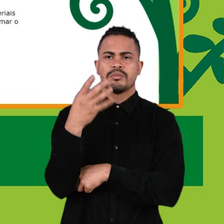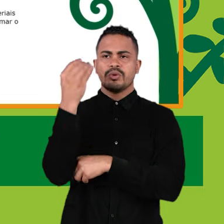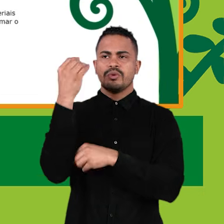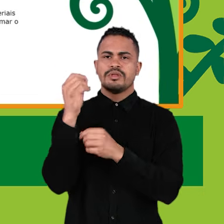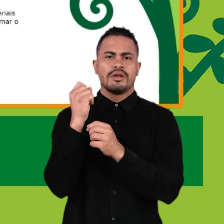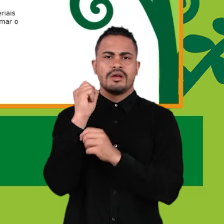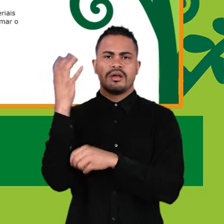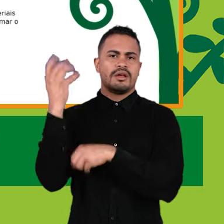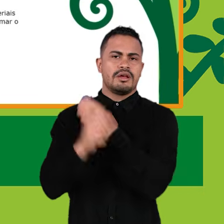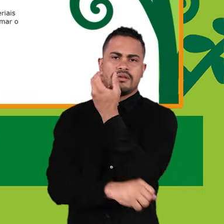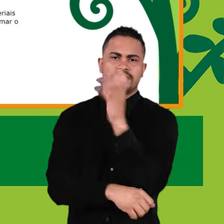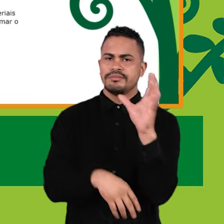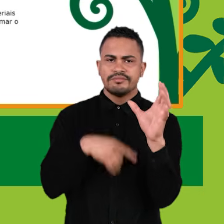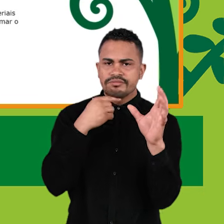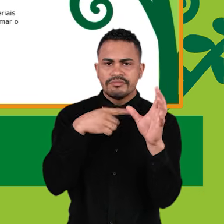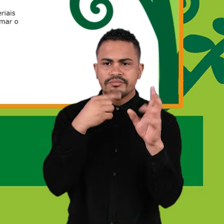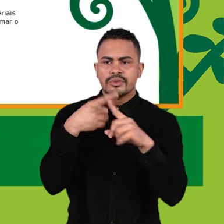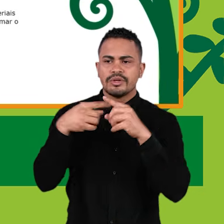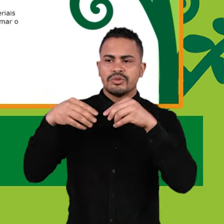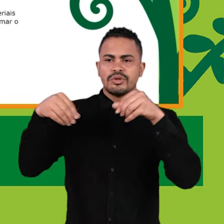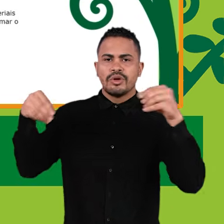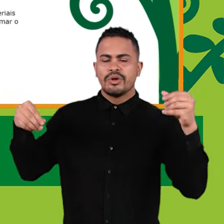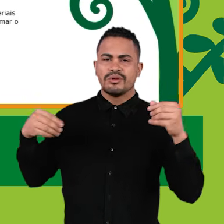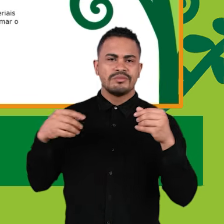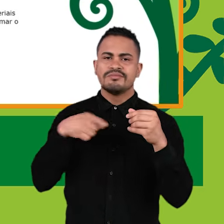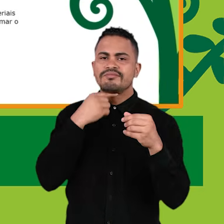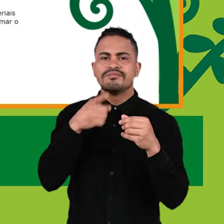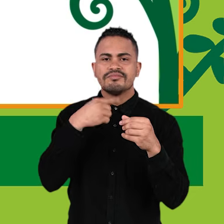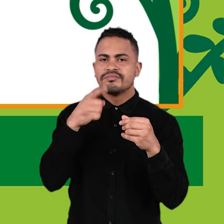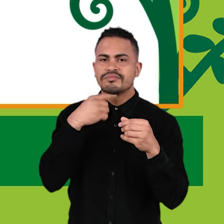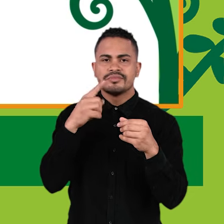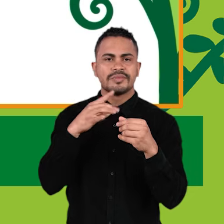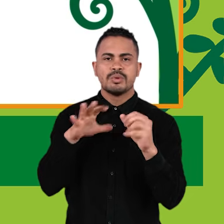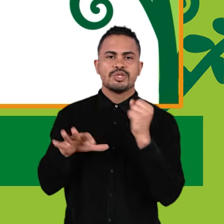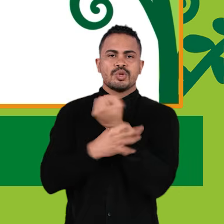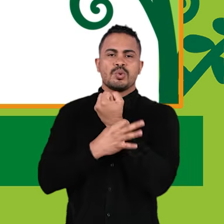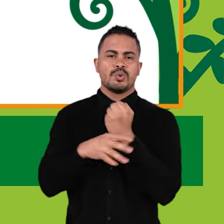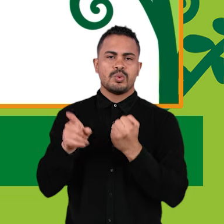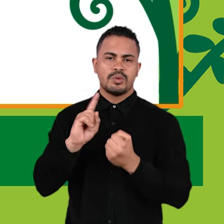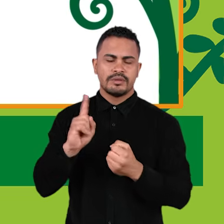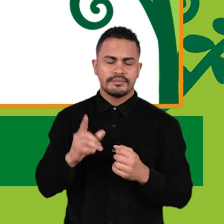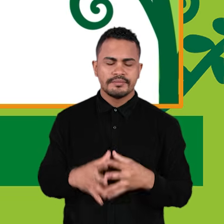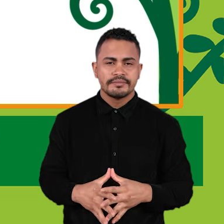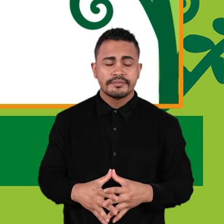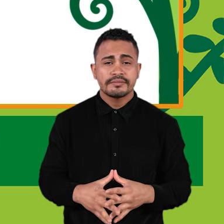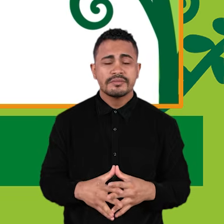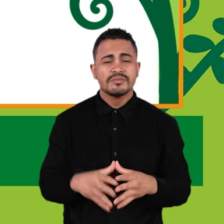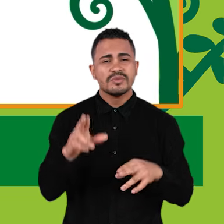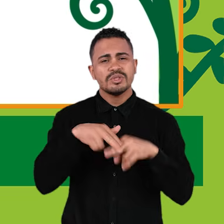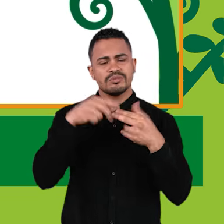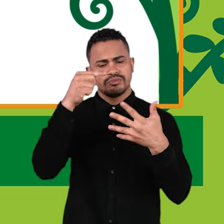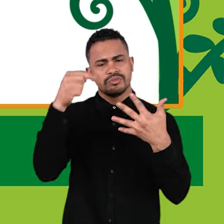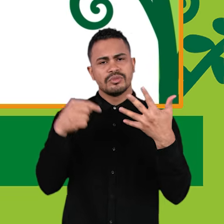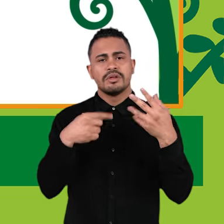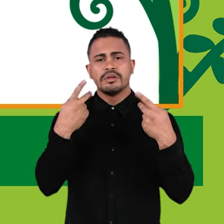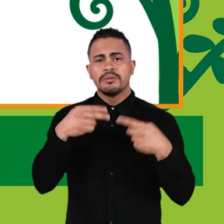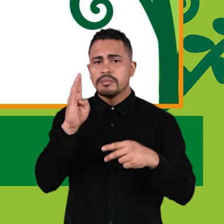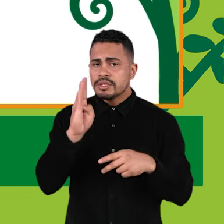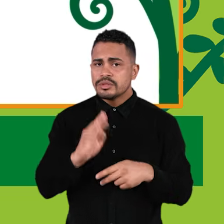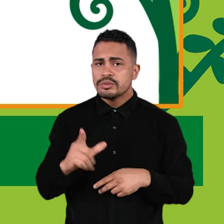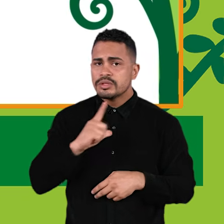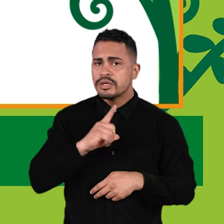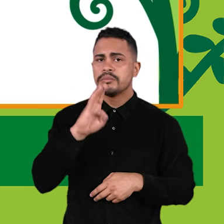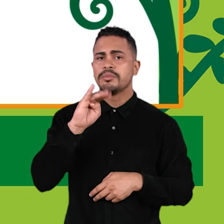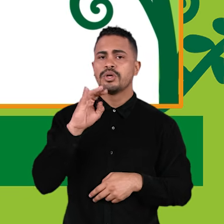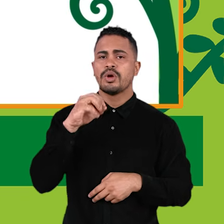grande nesses ambientes, porque o solo não suporta, tá certo? E aí, por conta de todos esses fatores, aqui no Brasil nós